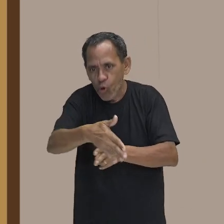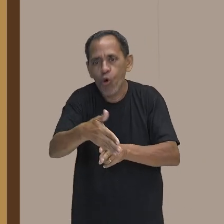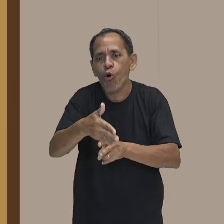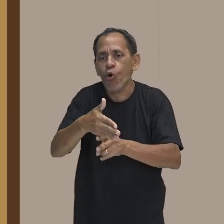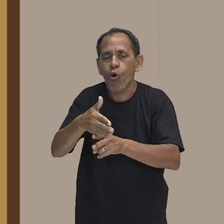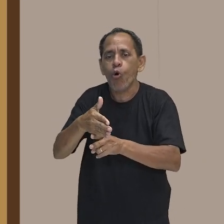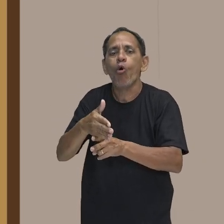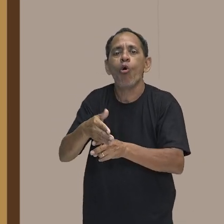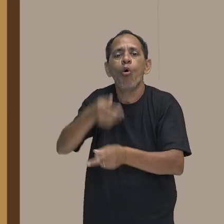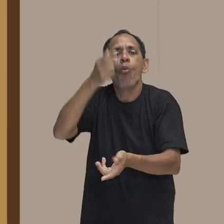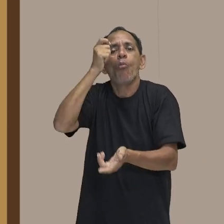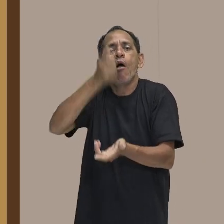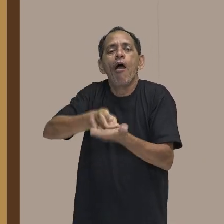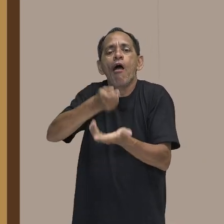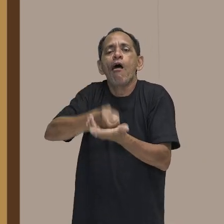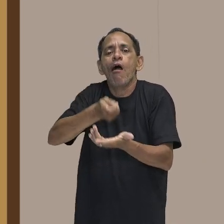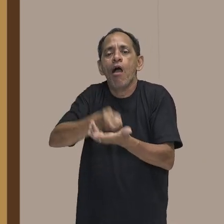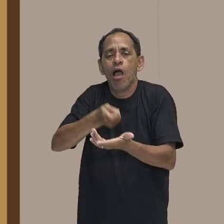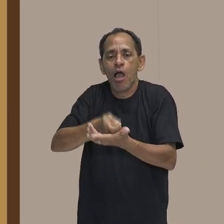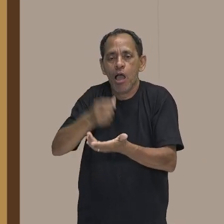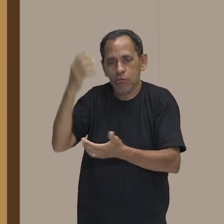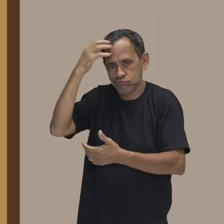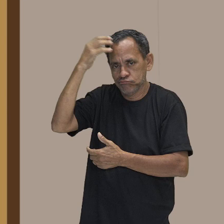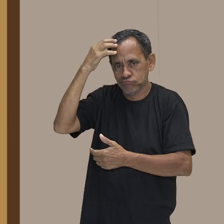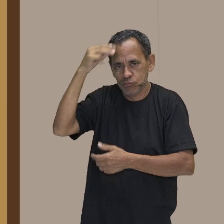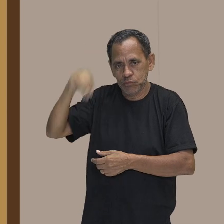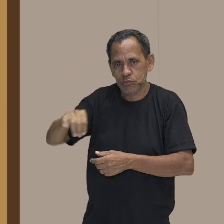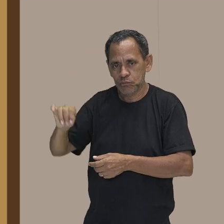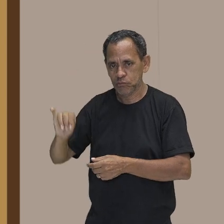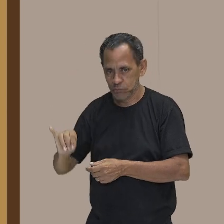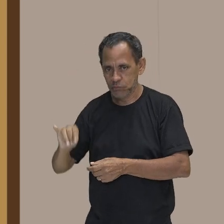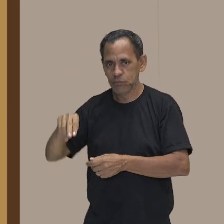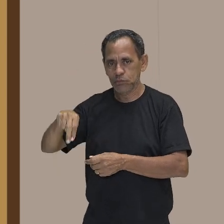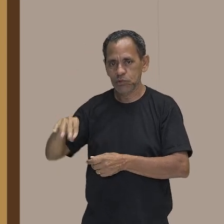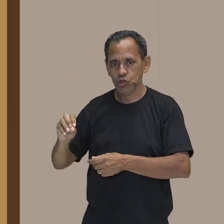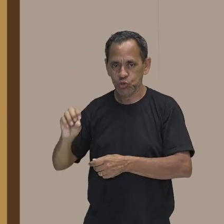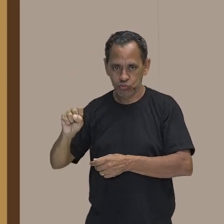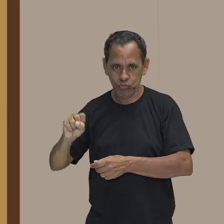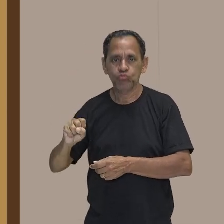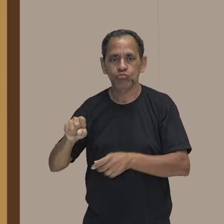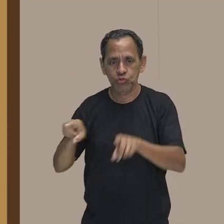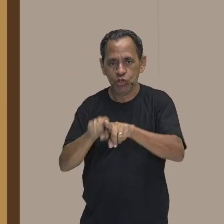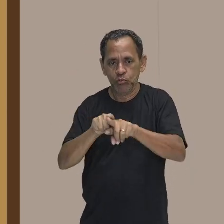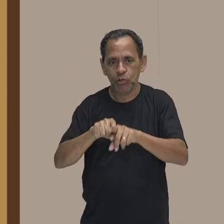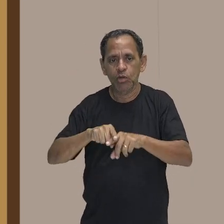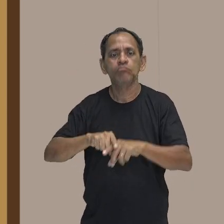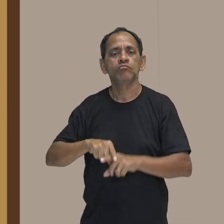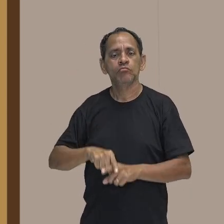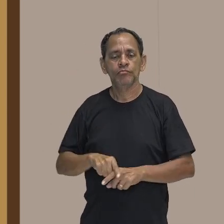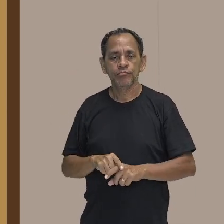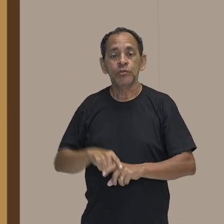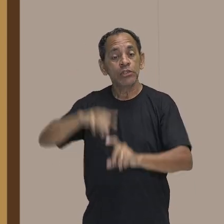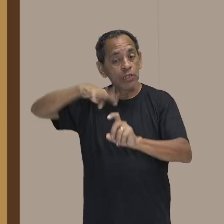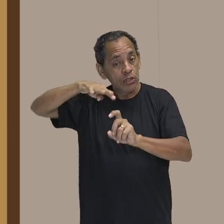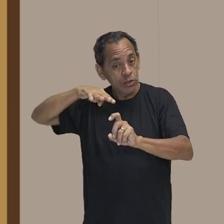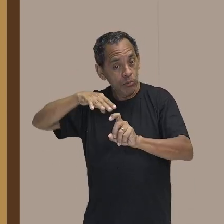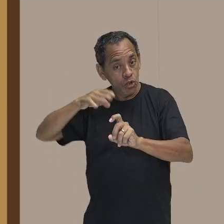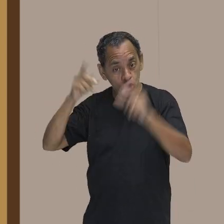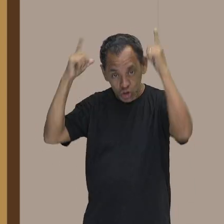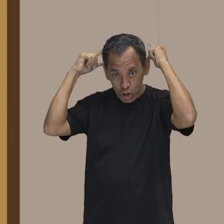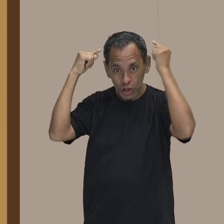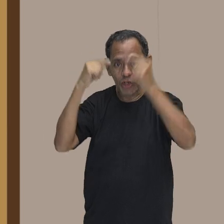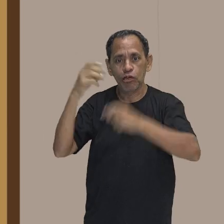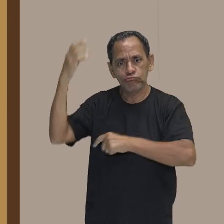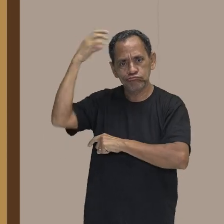Minos, tá, gente? Que naquele momento, segundo a mitologia grega, mais uma vez, era o rei de Creta.